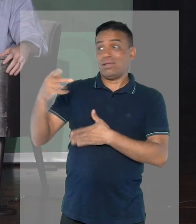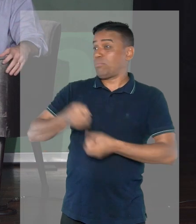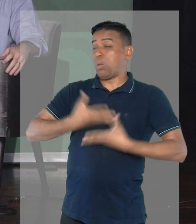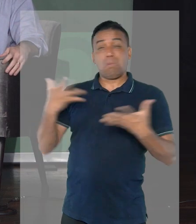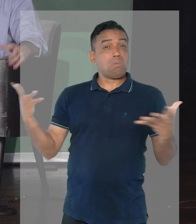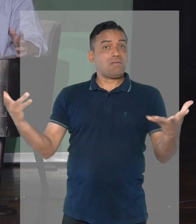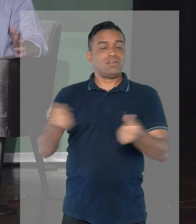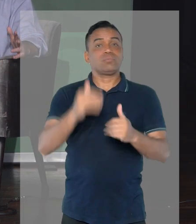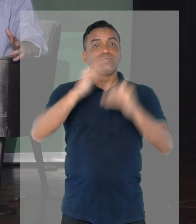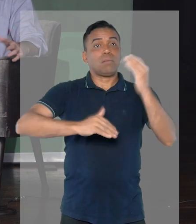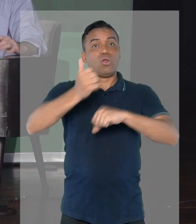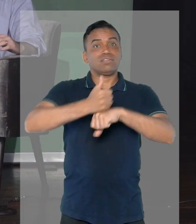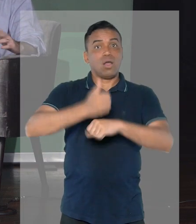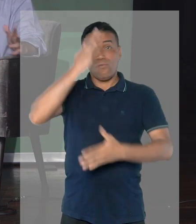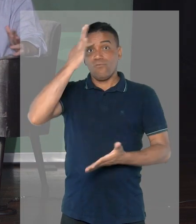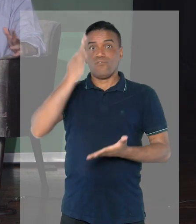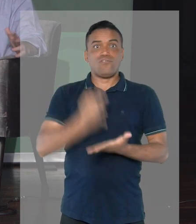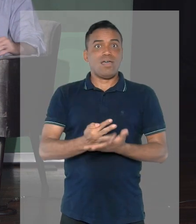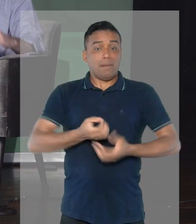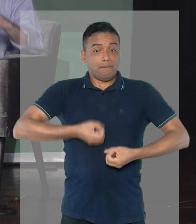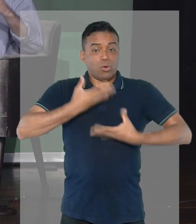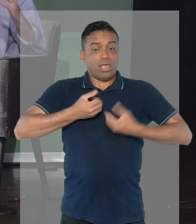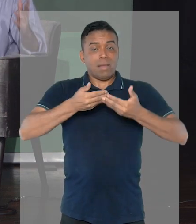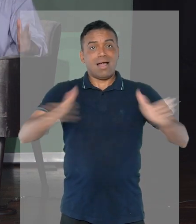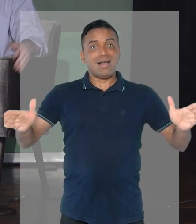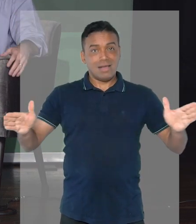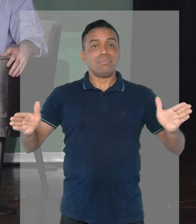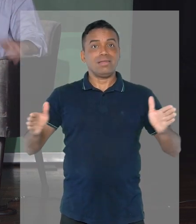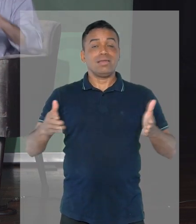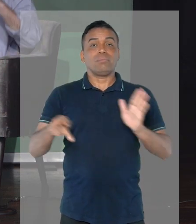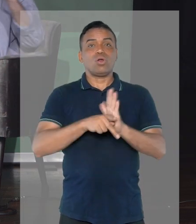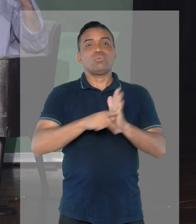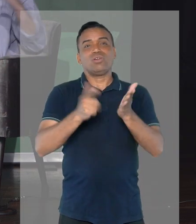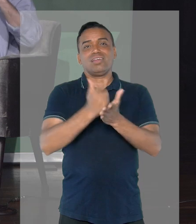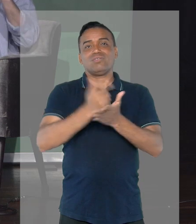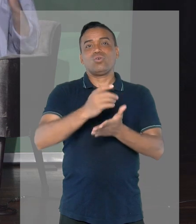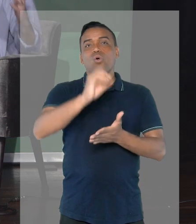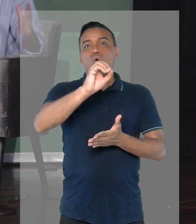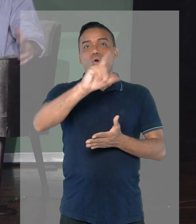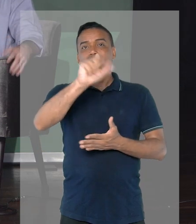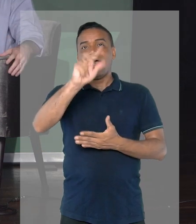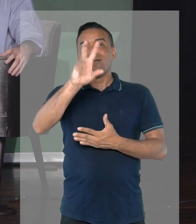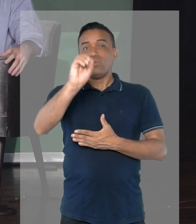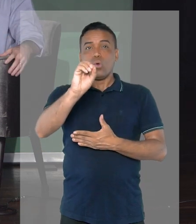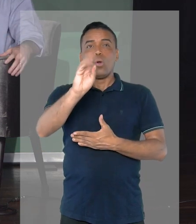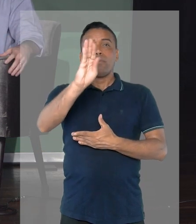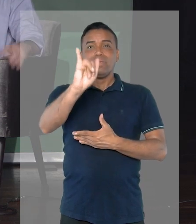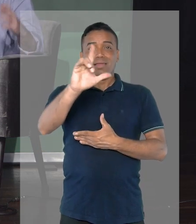poemaço, né? Profissão de Fé é o poema que abre o Poesias do Olavo Bilac. Assim, é um super